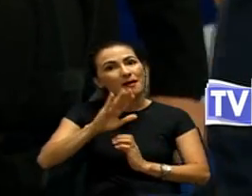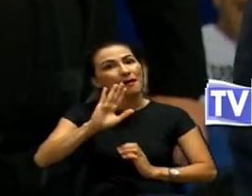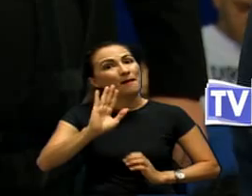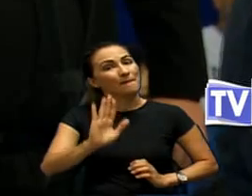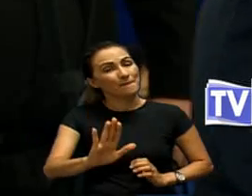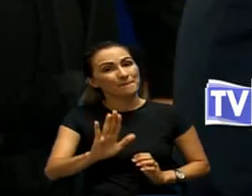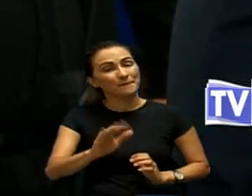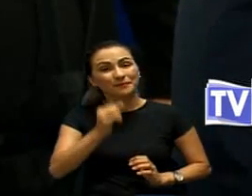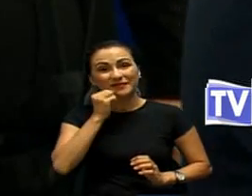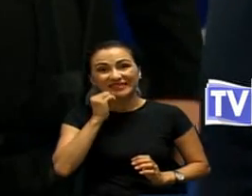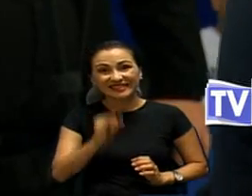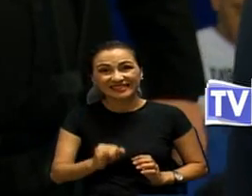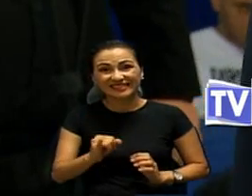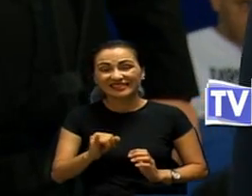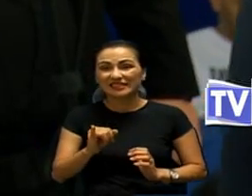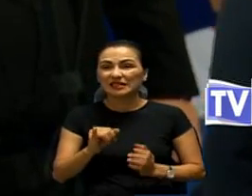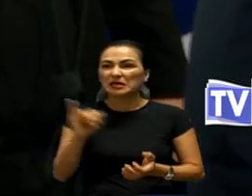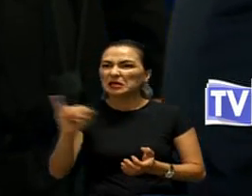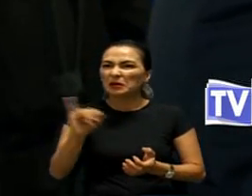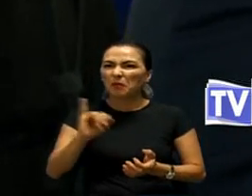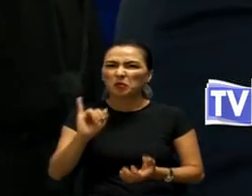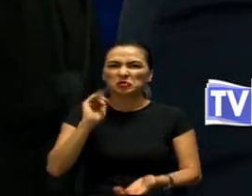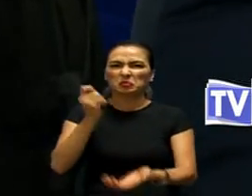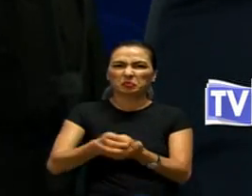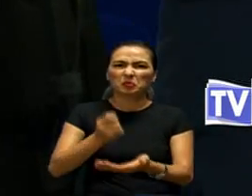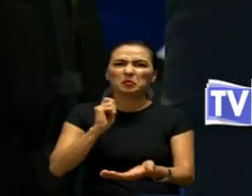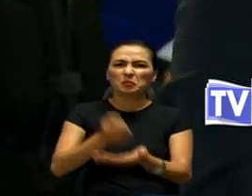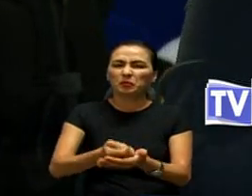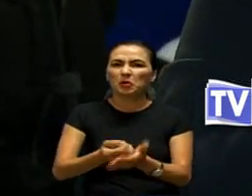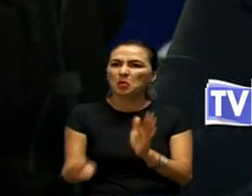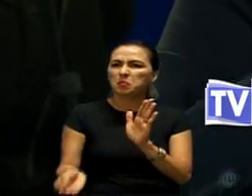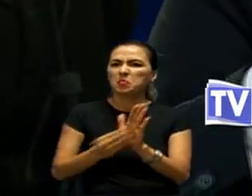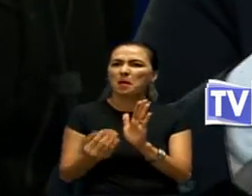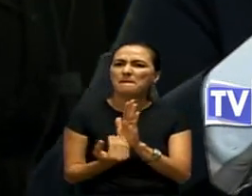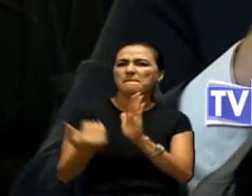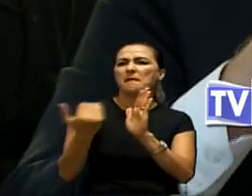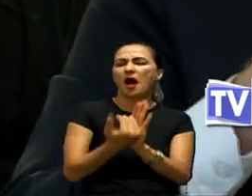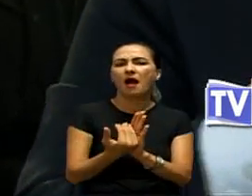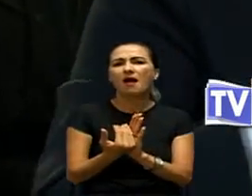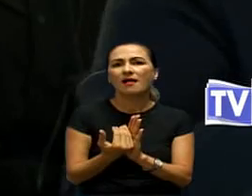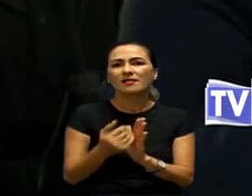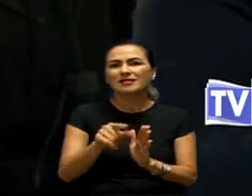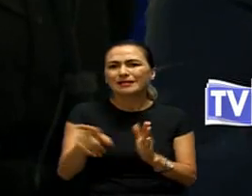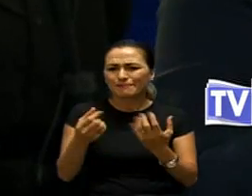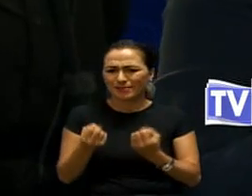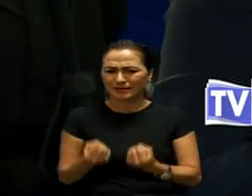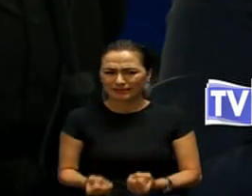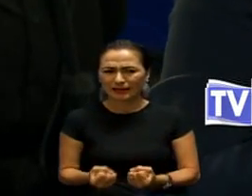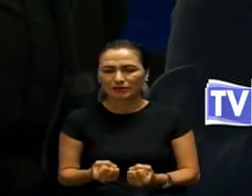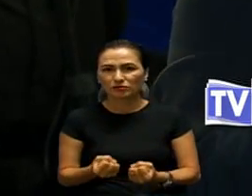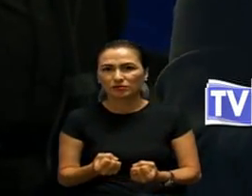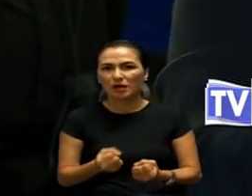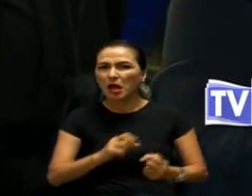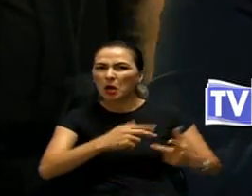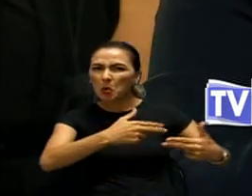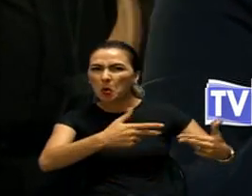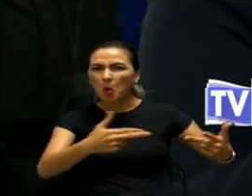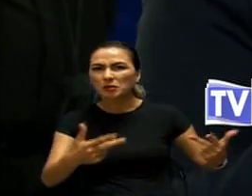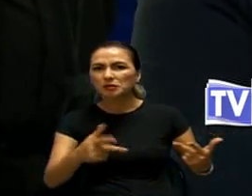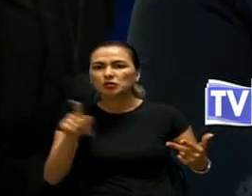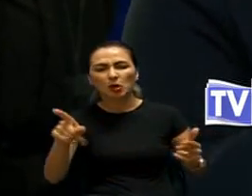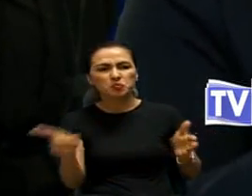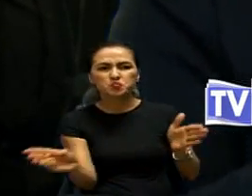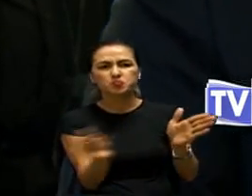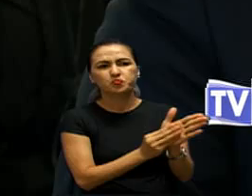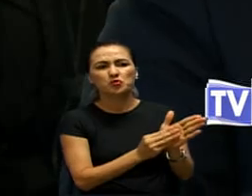aumentou o imposto, isso aí tem que ser embutido nos produtos. Então, você compra menos, você compra em outra cidade, você deixa de entrar recurso. A ideia